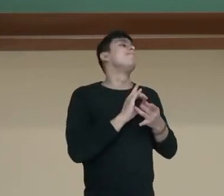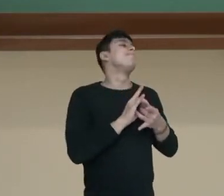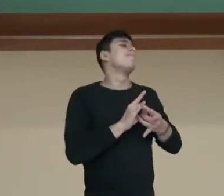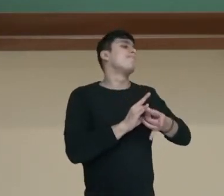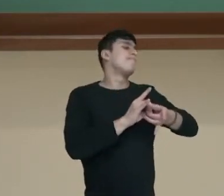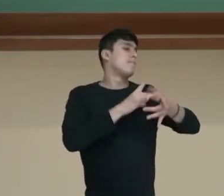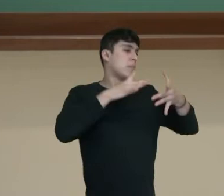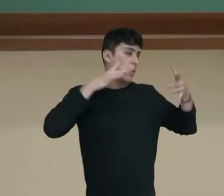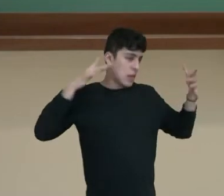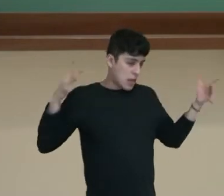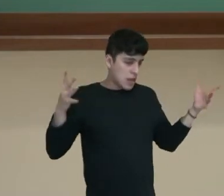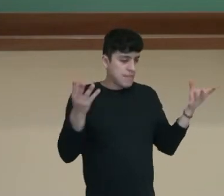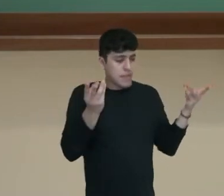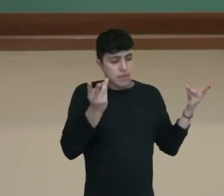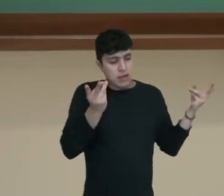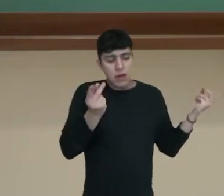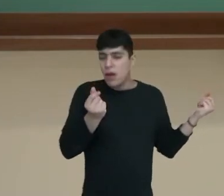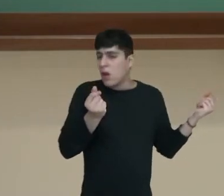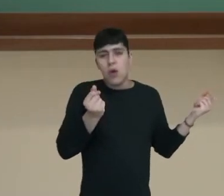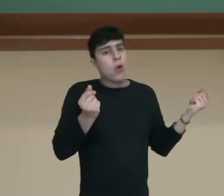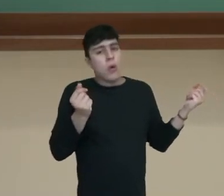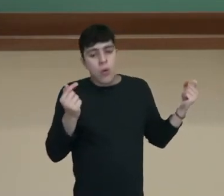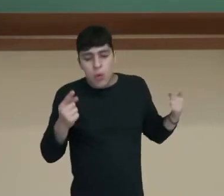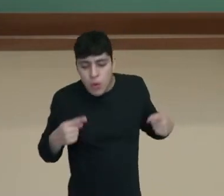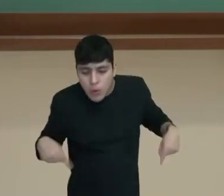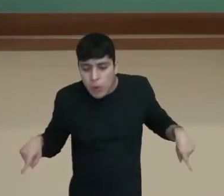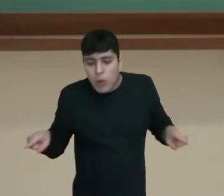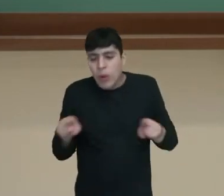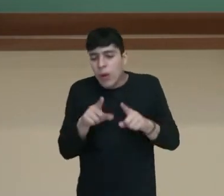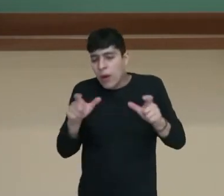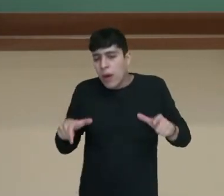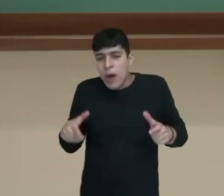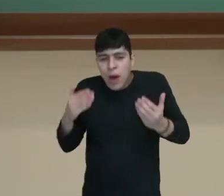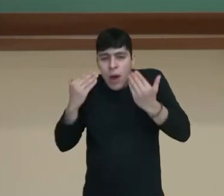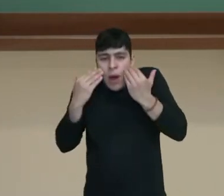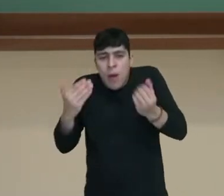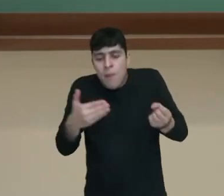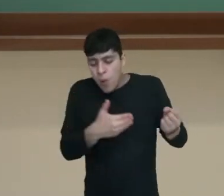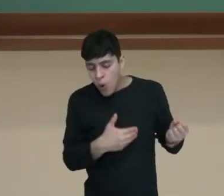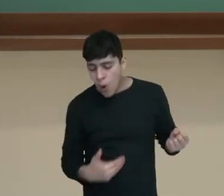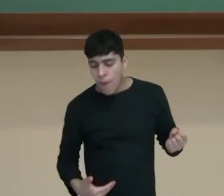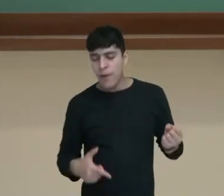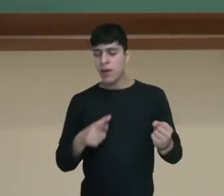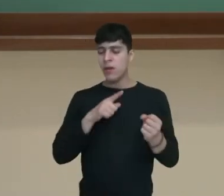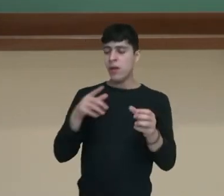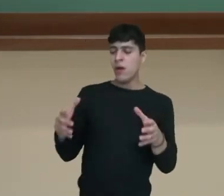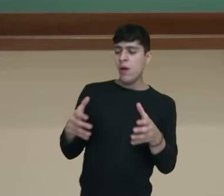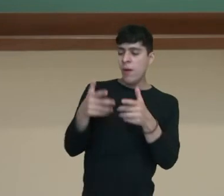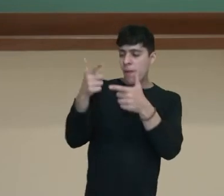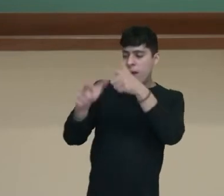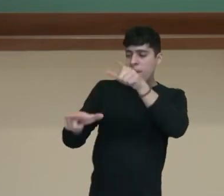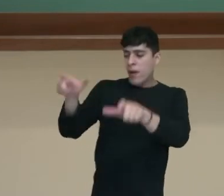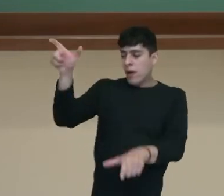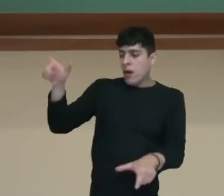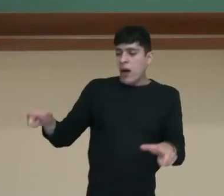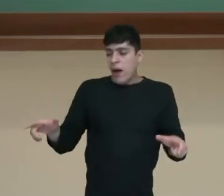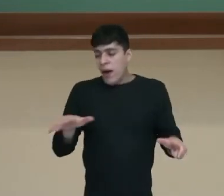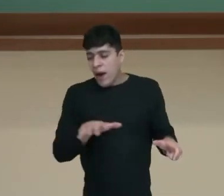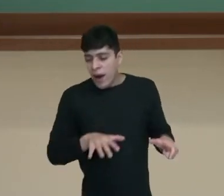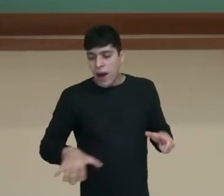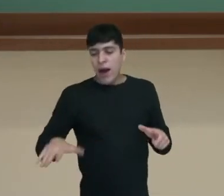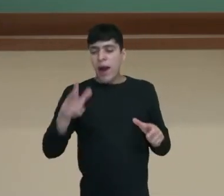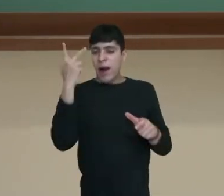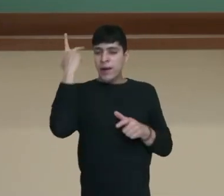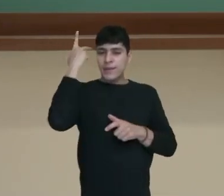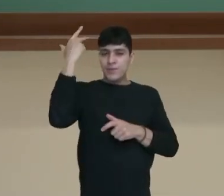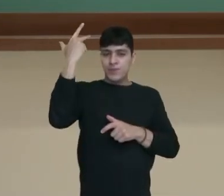sou mais livre para fazer o que eu quiser. Eu estou num lugar público, eu estou com outras pessoas, eu estou num lugar de um espaço